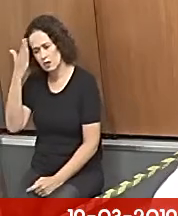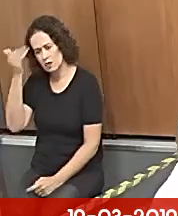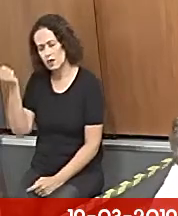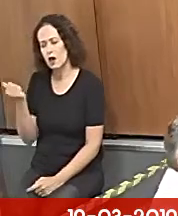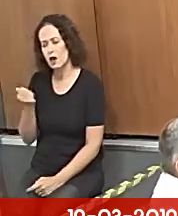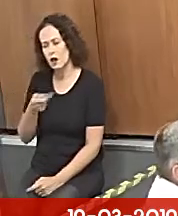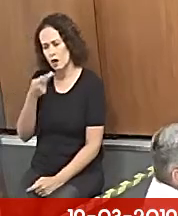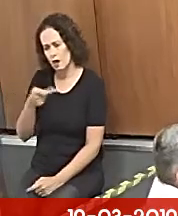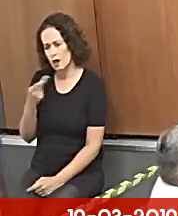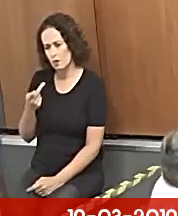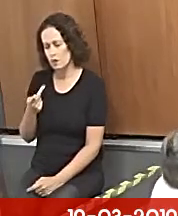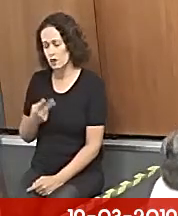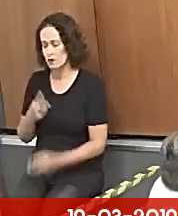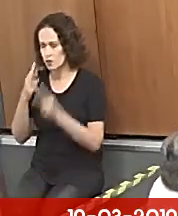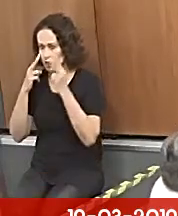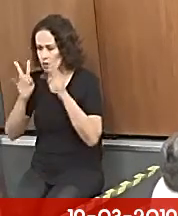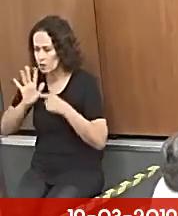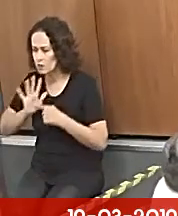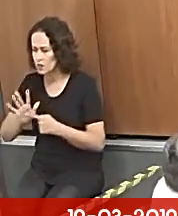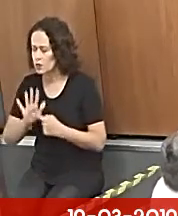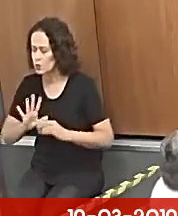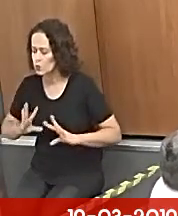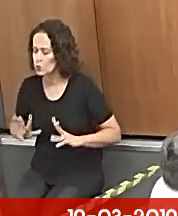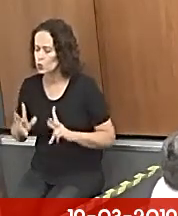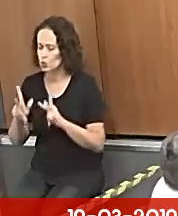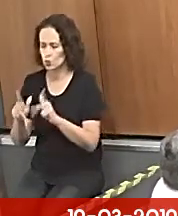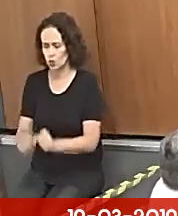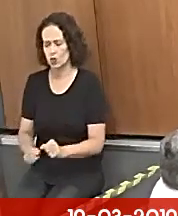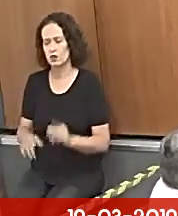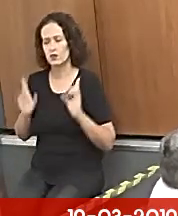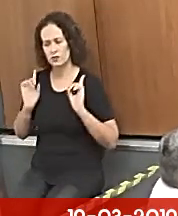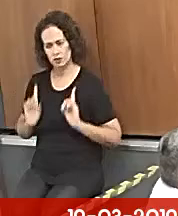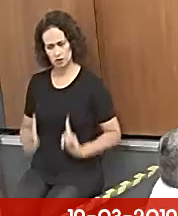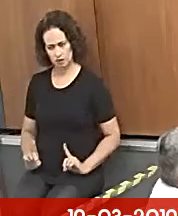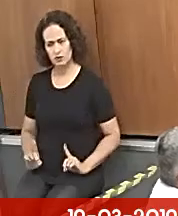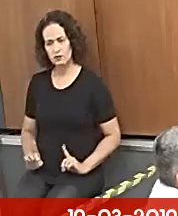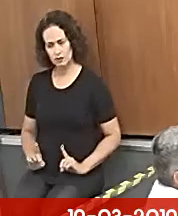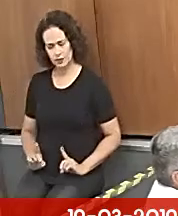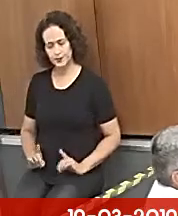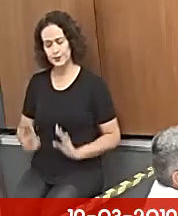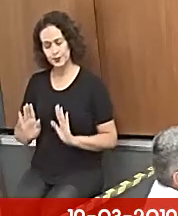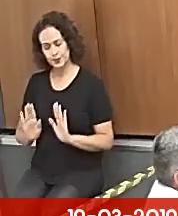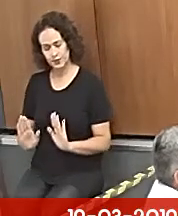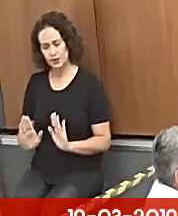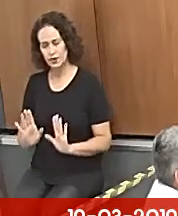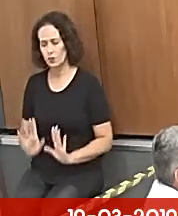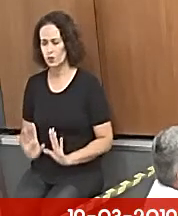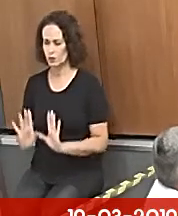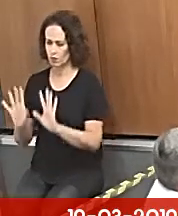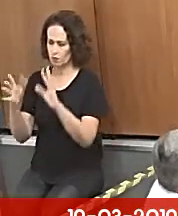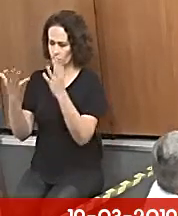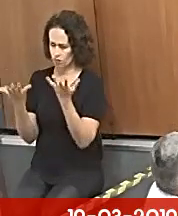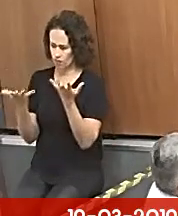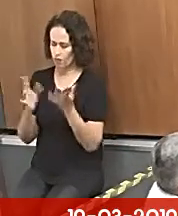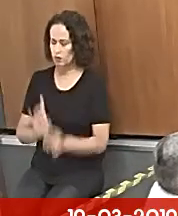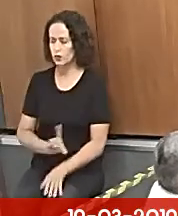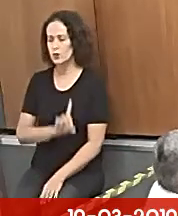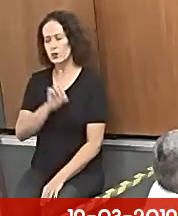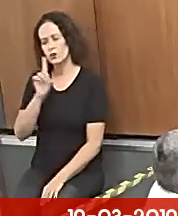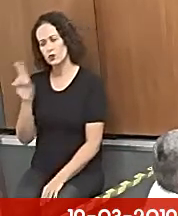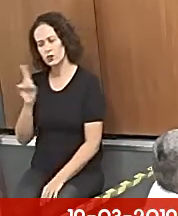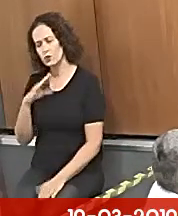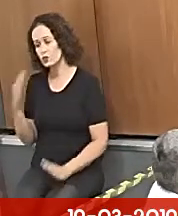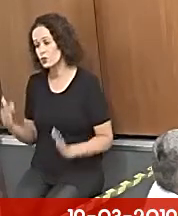difíceis esse momento é da apae comemoração tudo mas que vamos comemorar o dia de